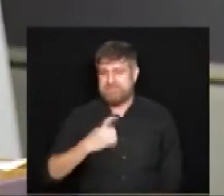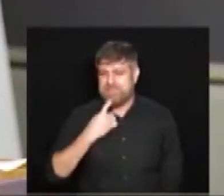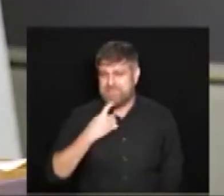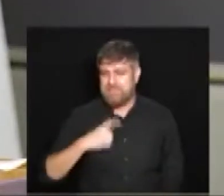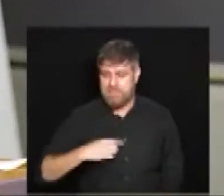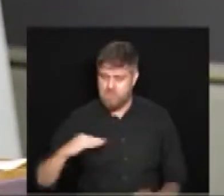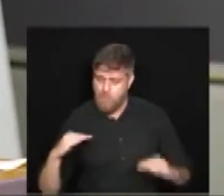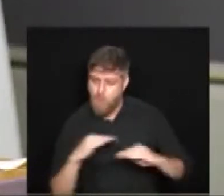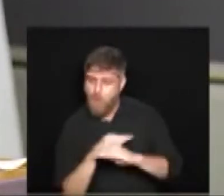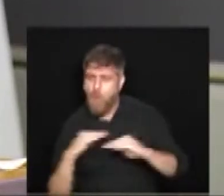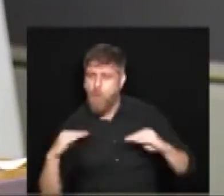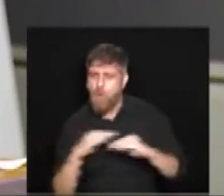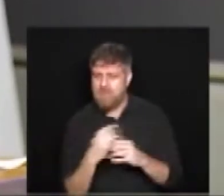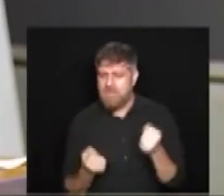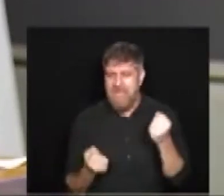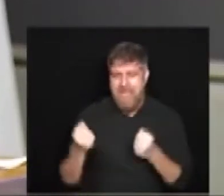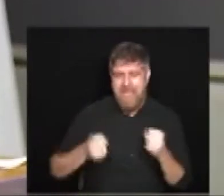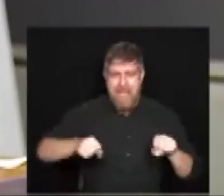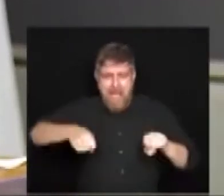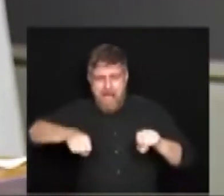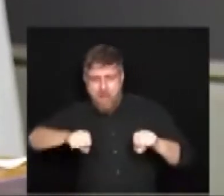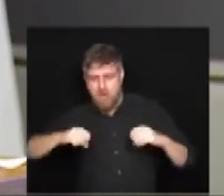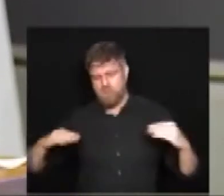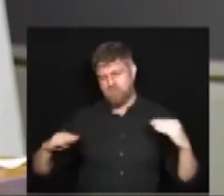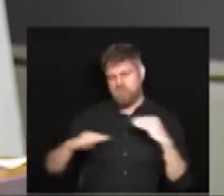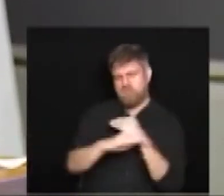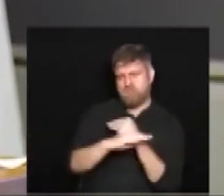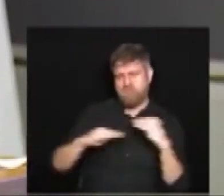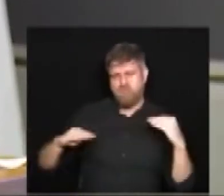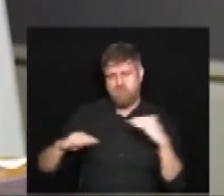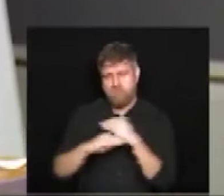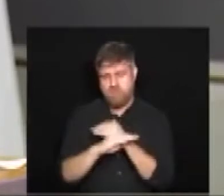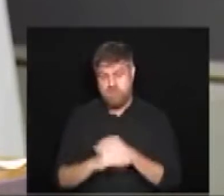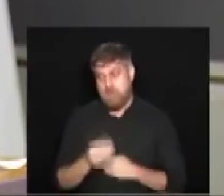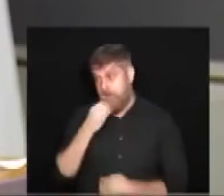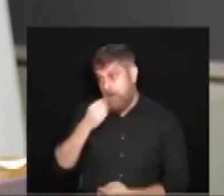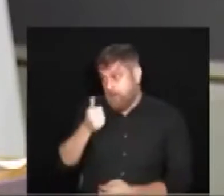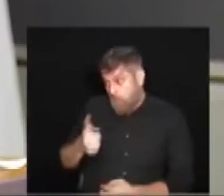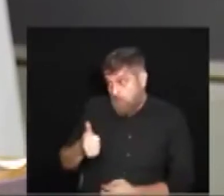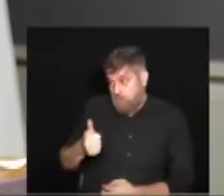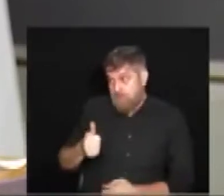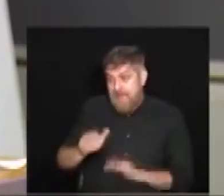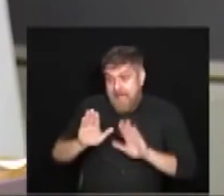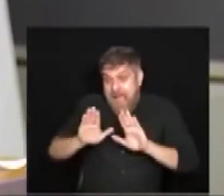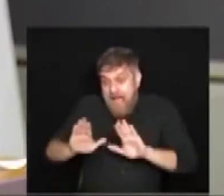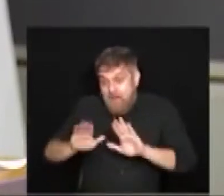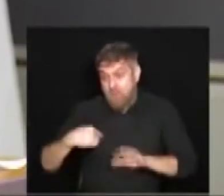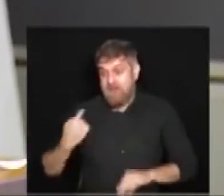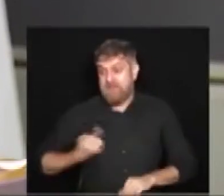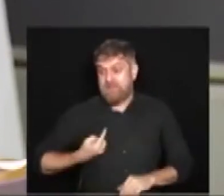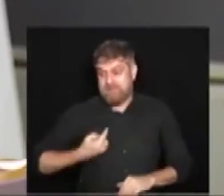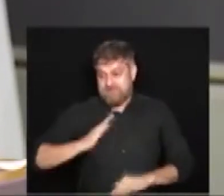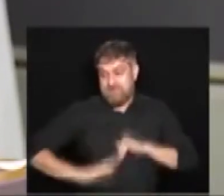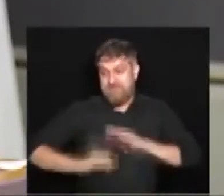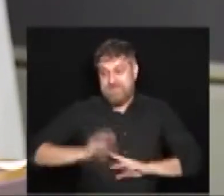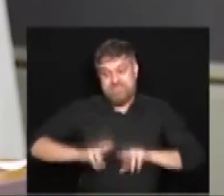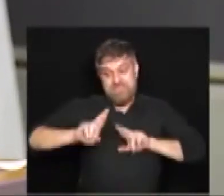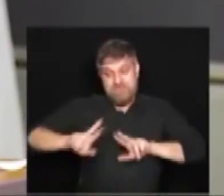trânsito muito bom na quantidade de veículos que circulam aqui. Mas agora o papel é outro. Nós estaremos,